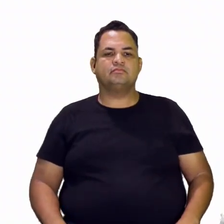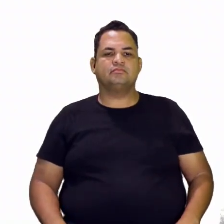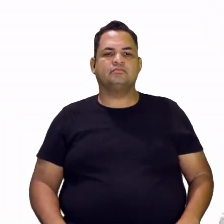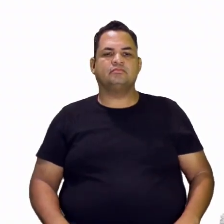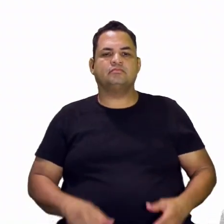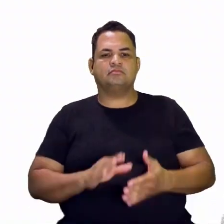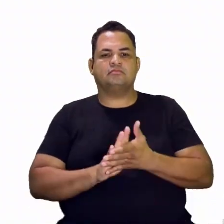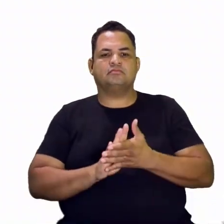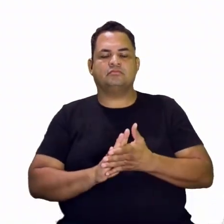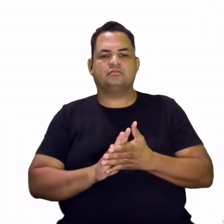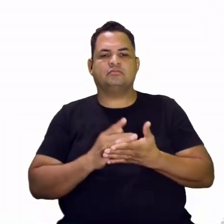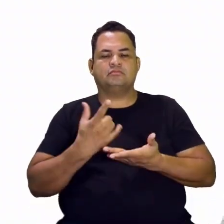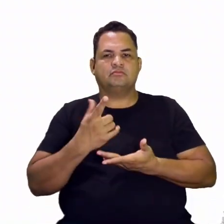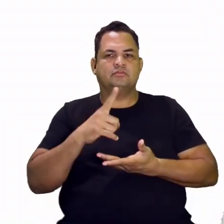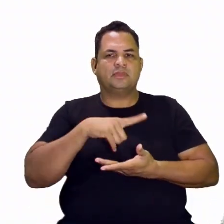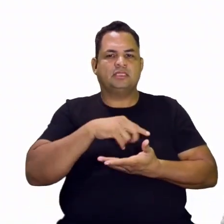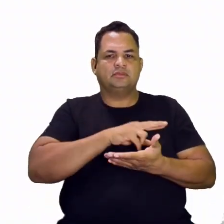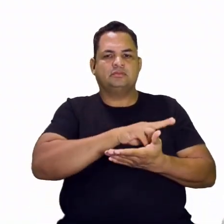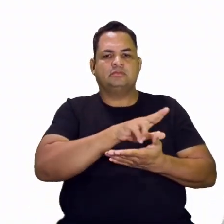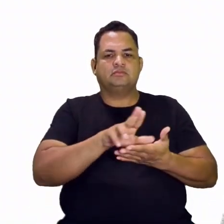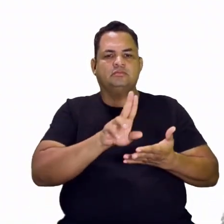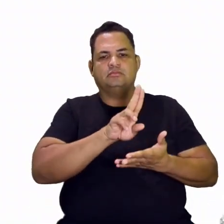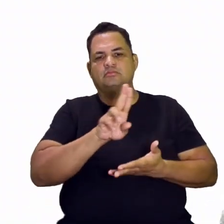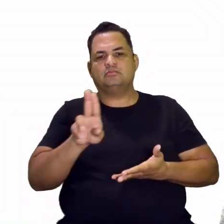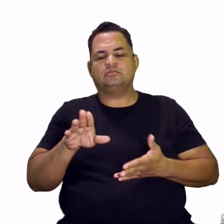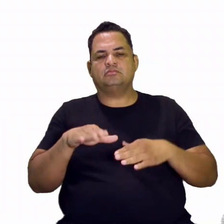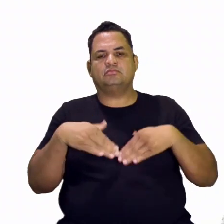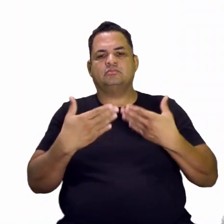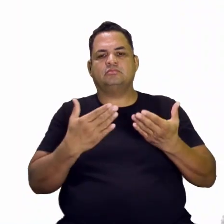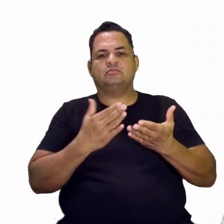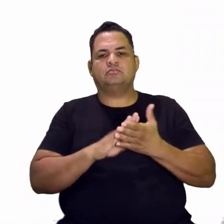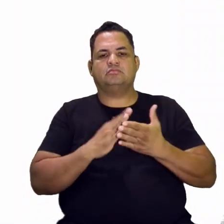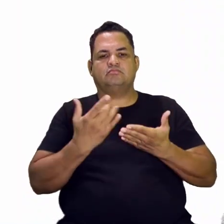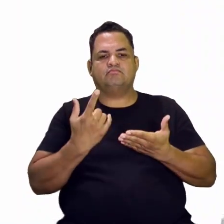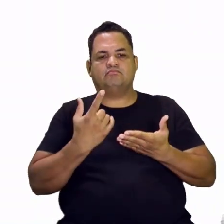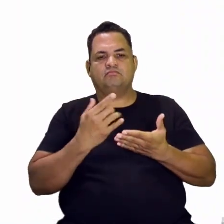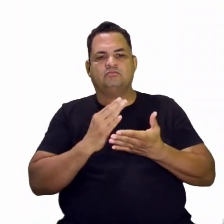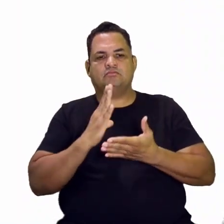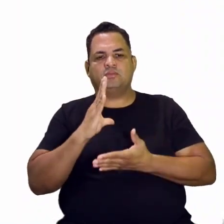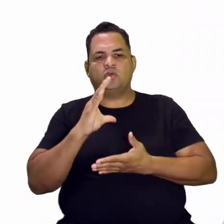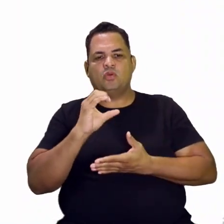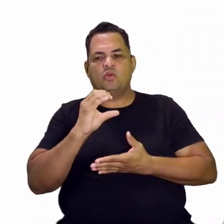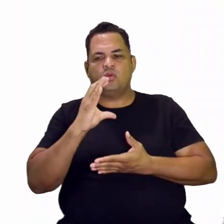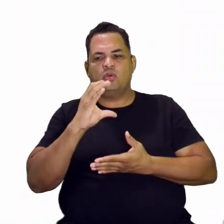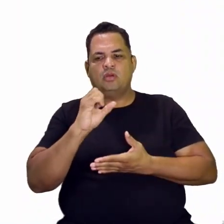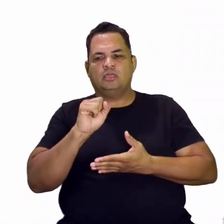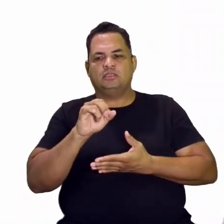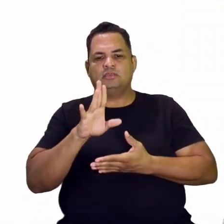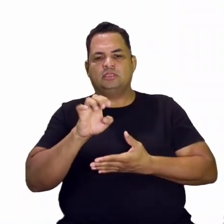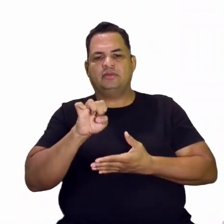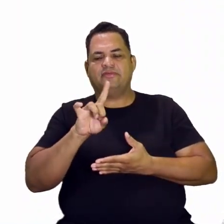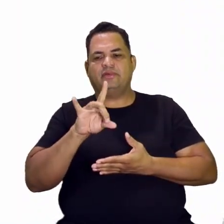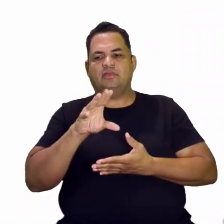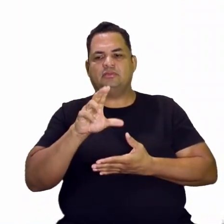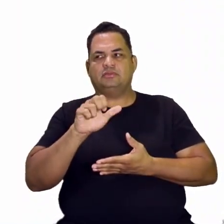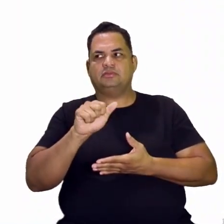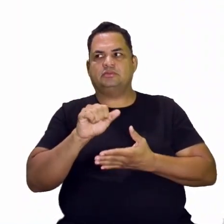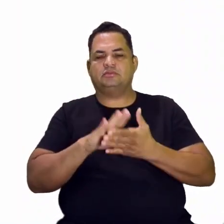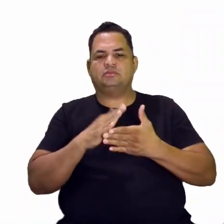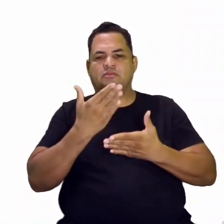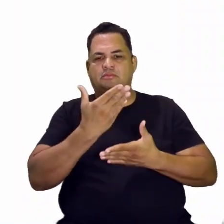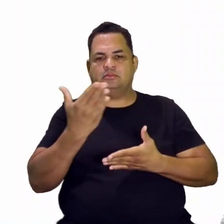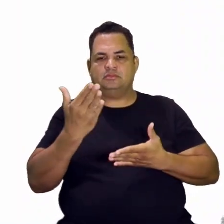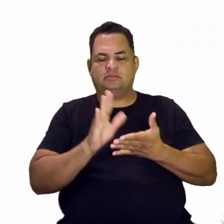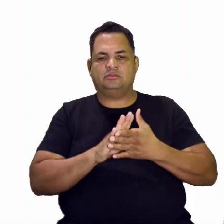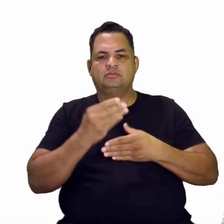as micelas, a gente deu vários nomes lá e aí chegamos aos coacervados, vocês lembram? Pois sim.